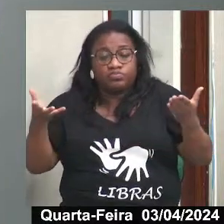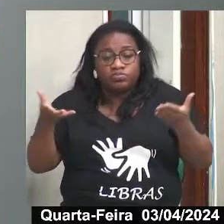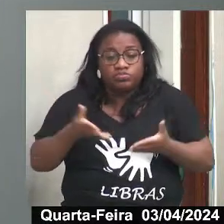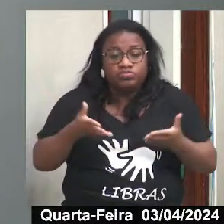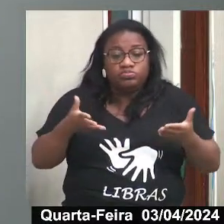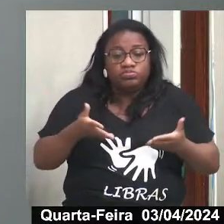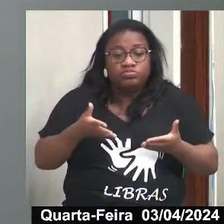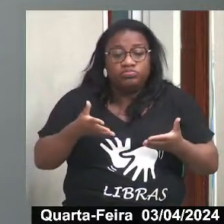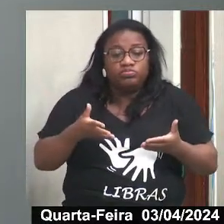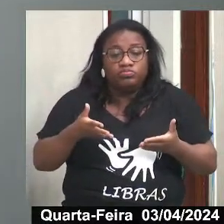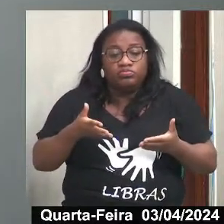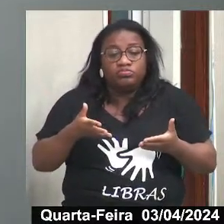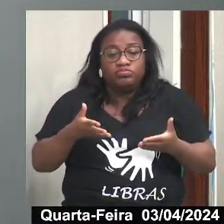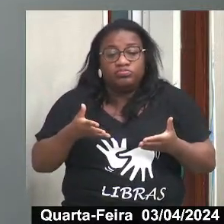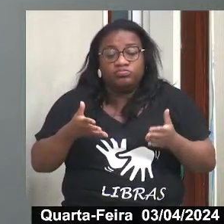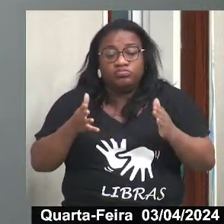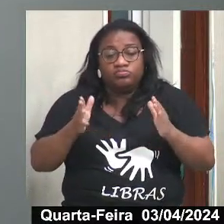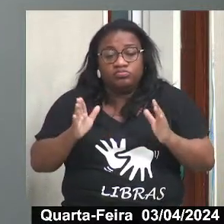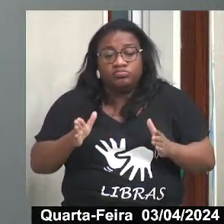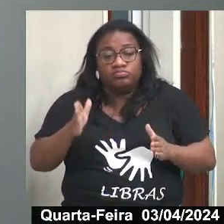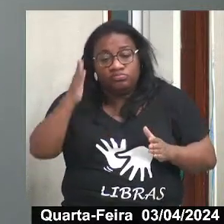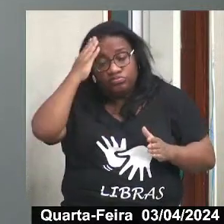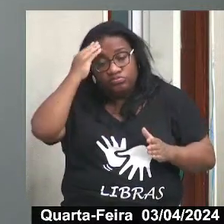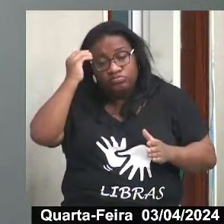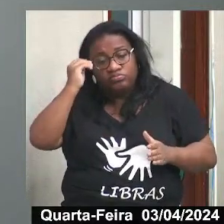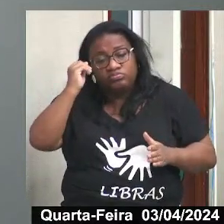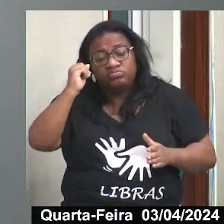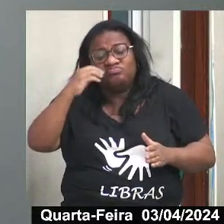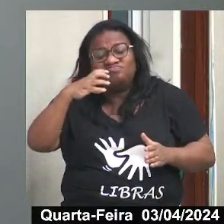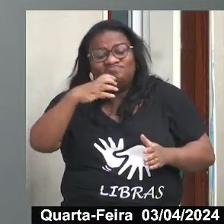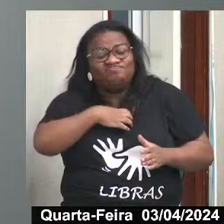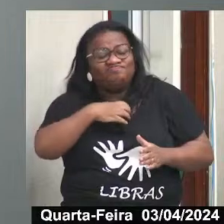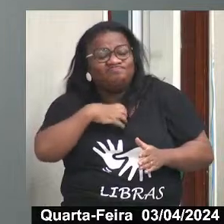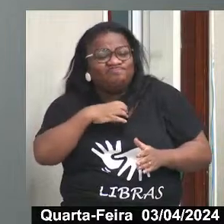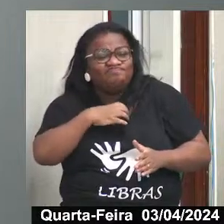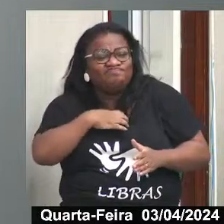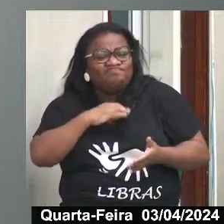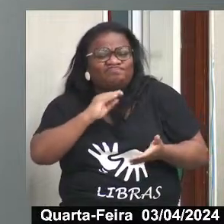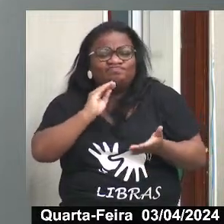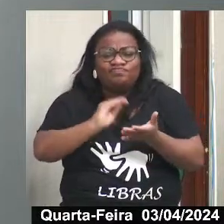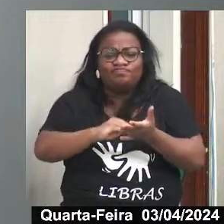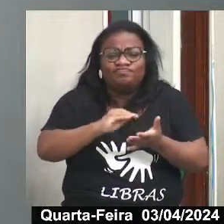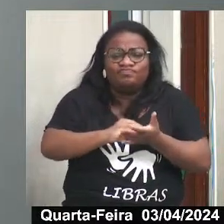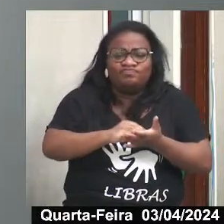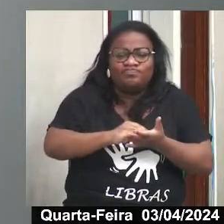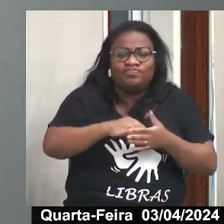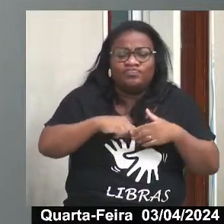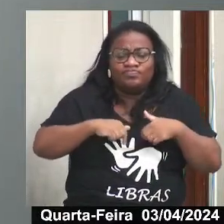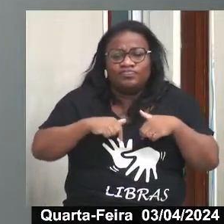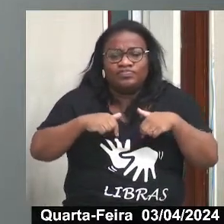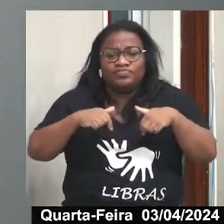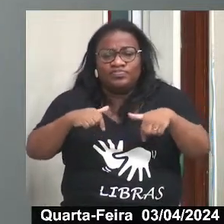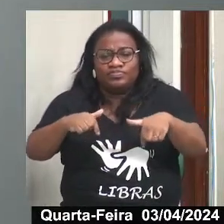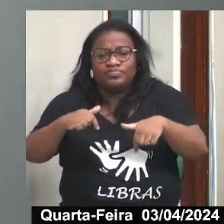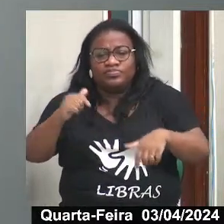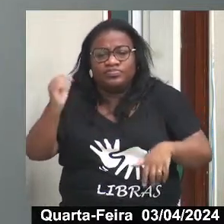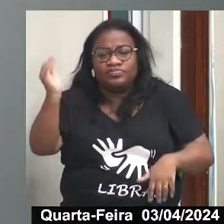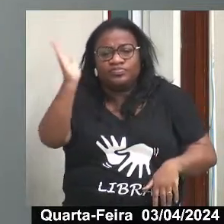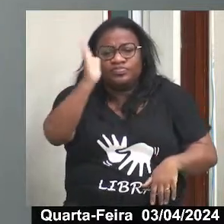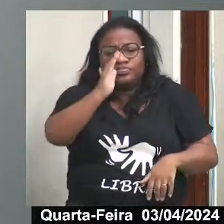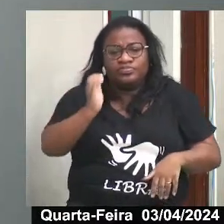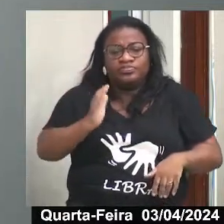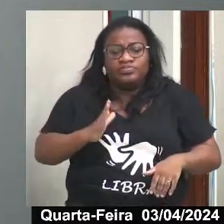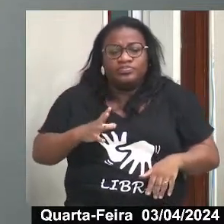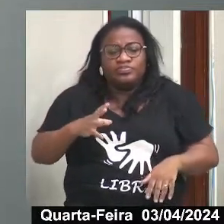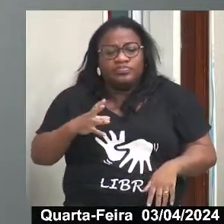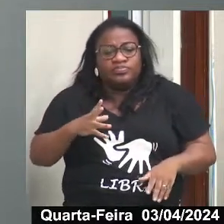no coração, porque eu acho que a RAPS vai fazer muita falta para as próximas lutas que nós tivermos no Brasil, porém